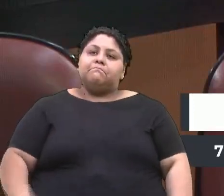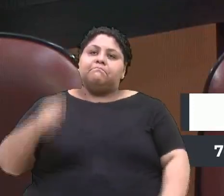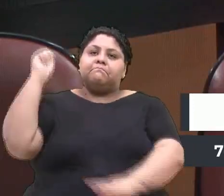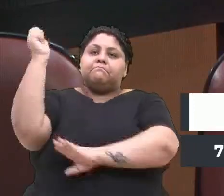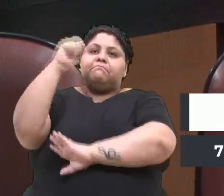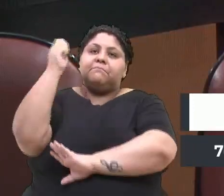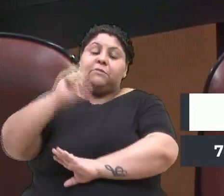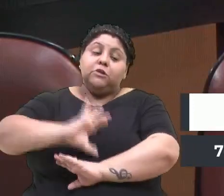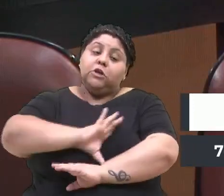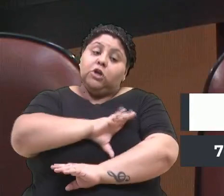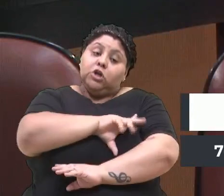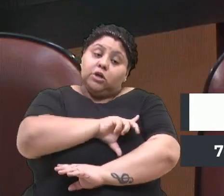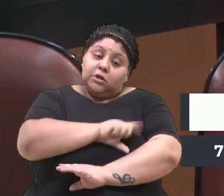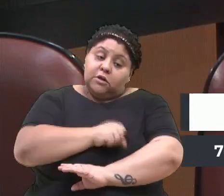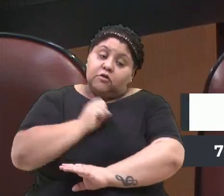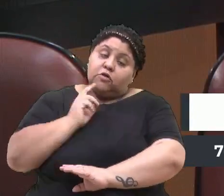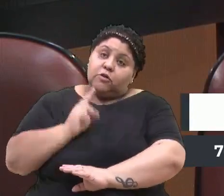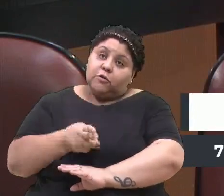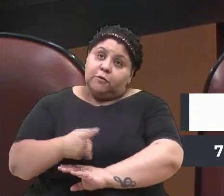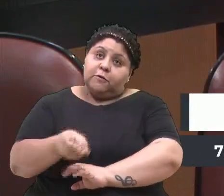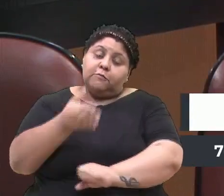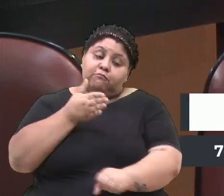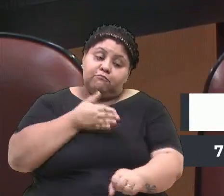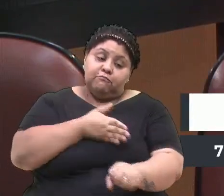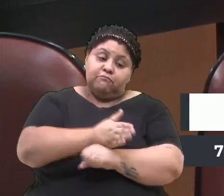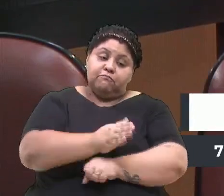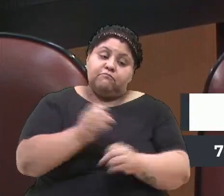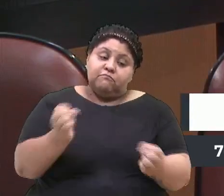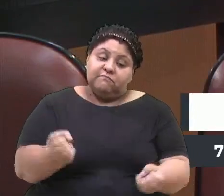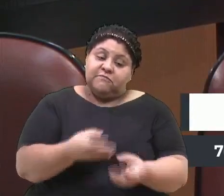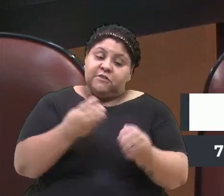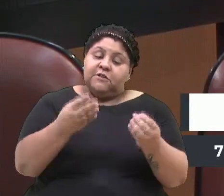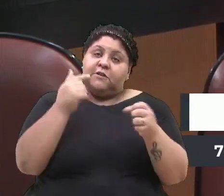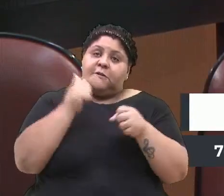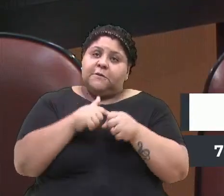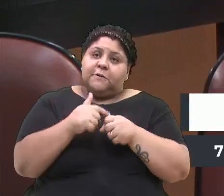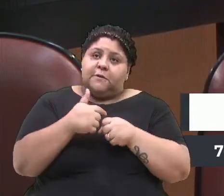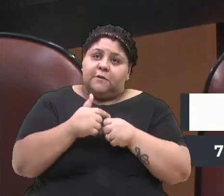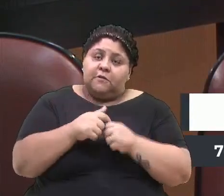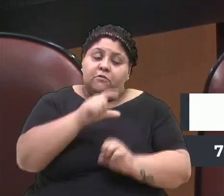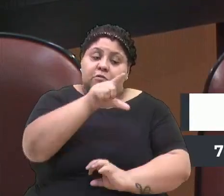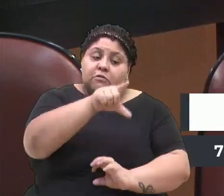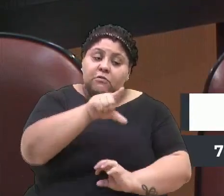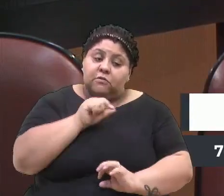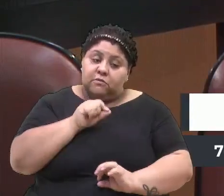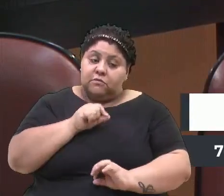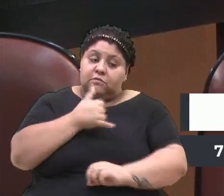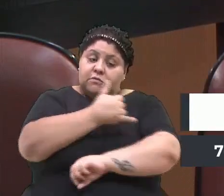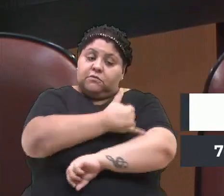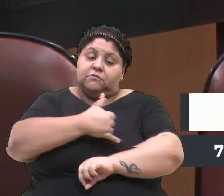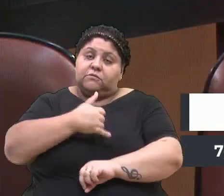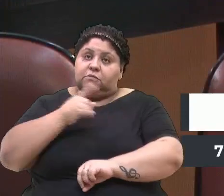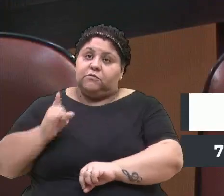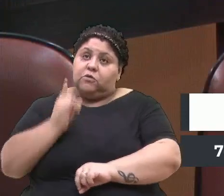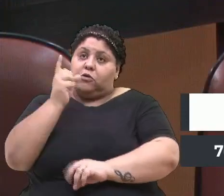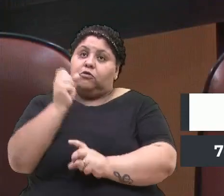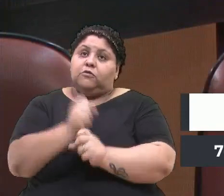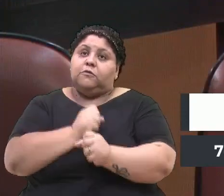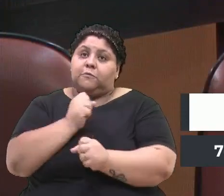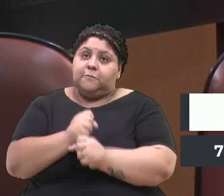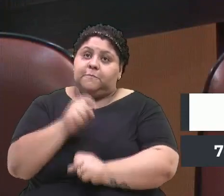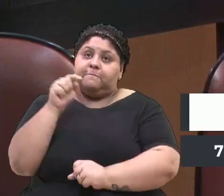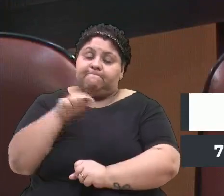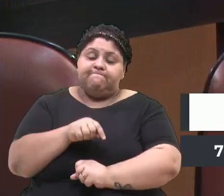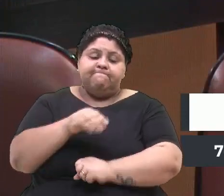por amor sempre participava de eventos na cidade onde escolheu passar seus últimos anos era